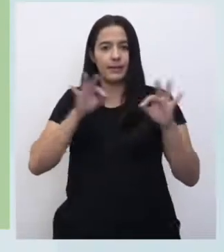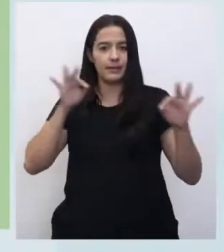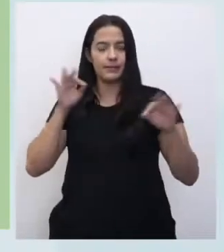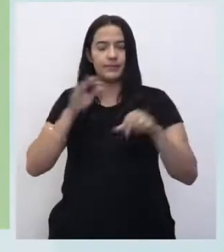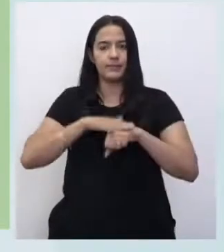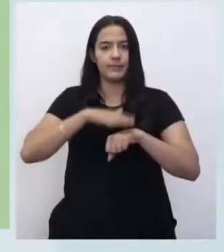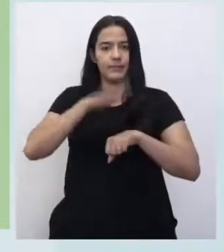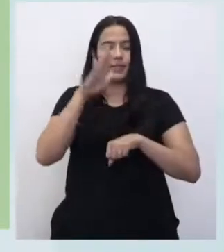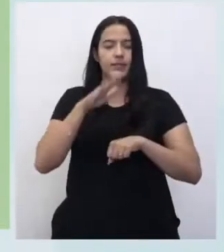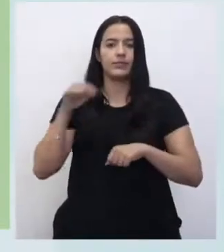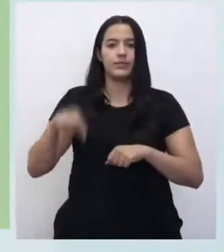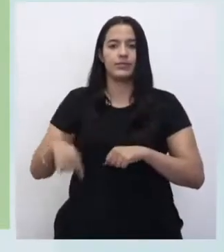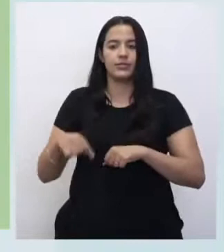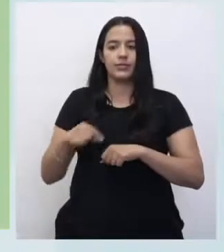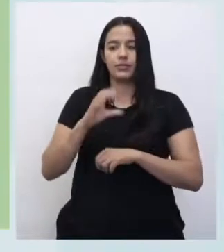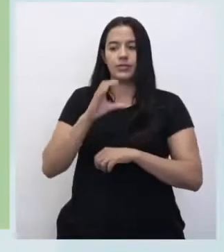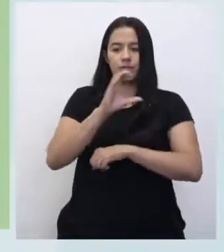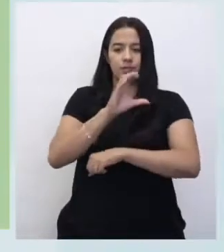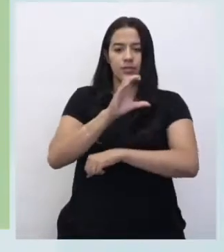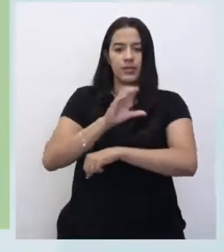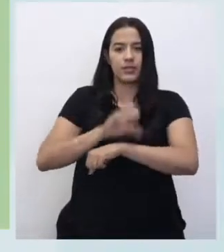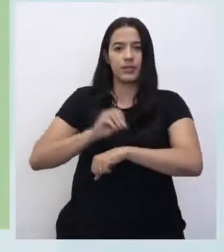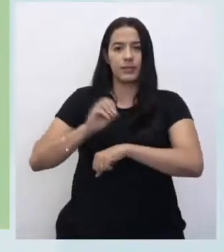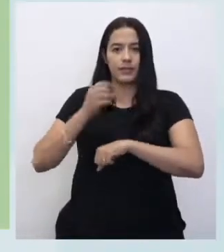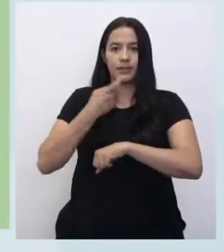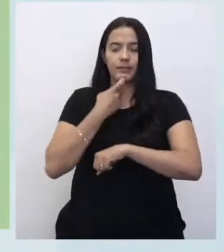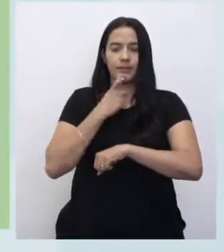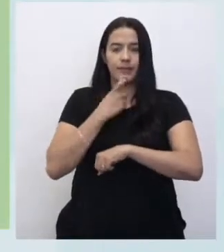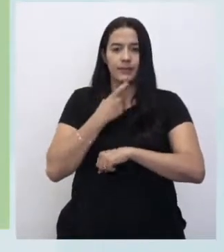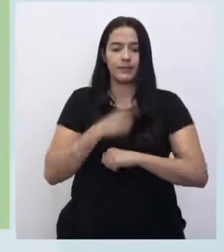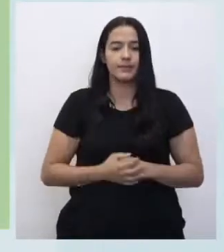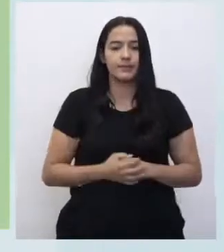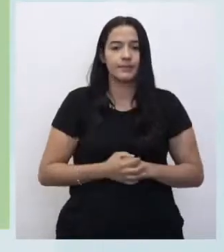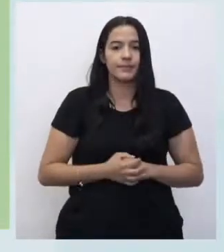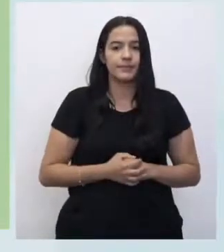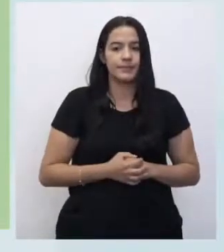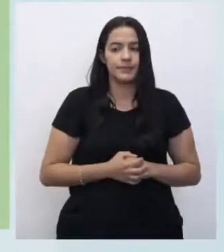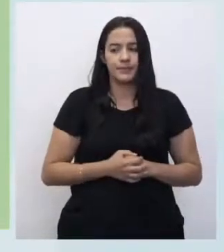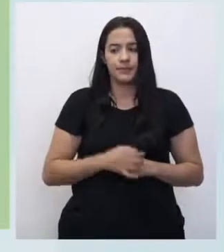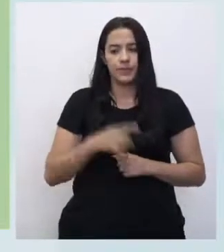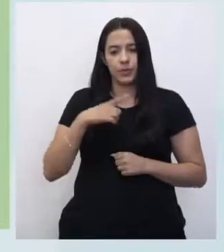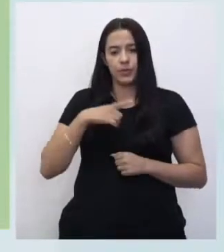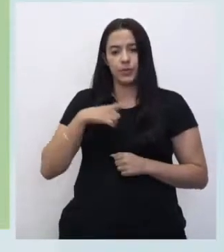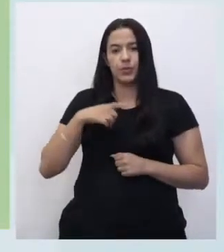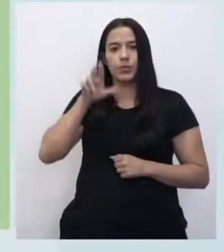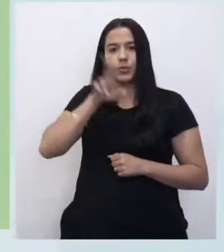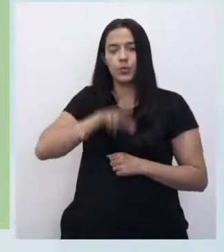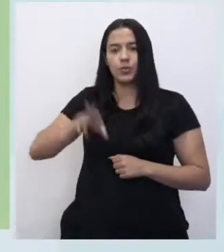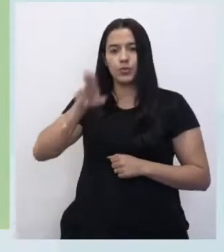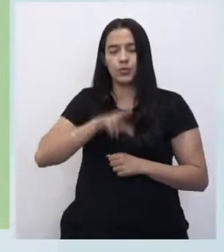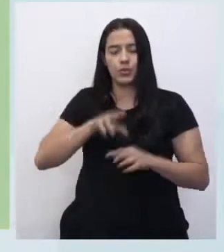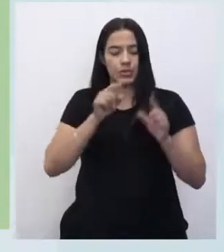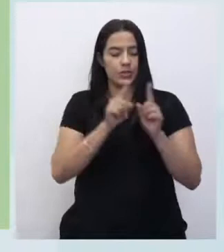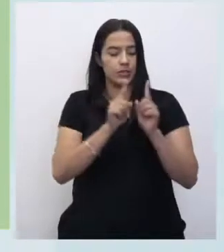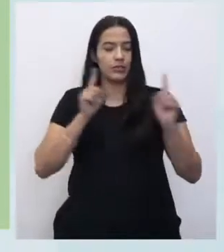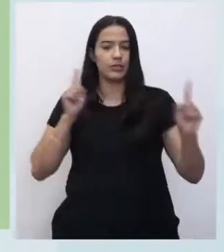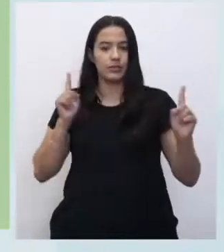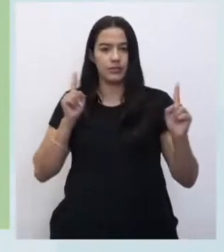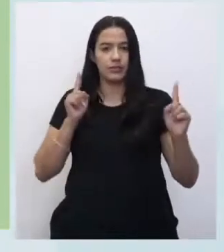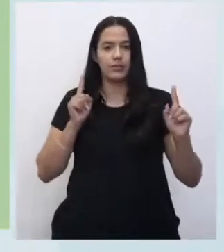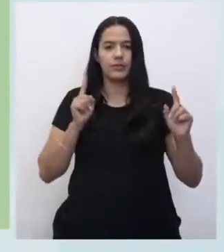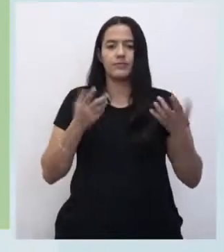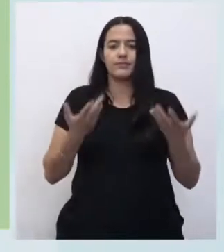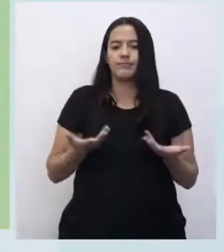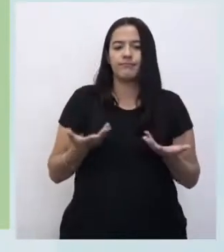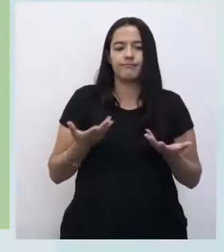palavra distant é uma palavra longa, grande. Eu precisei usar o more. Eu não posso falar distanter.